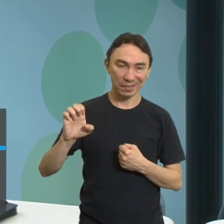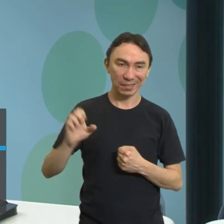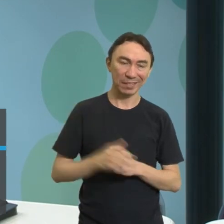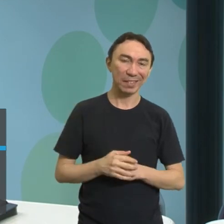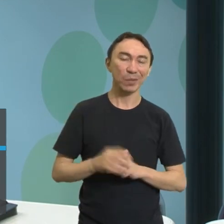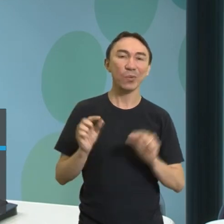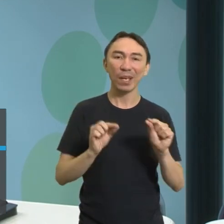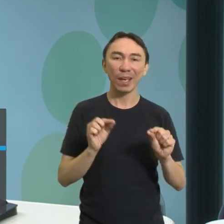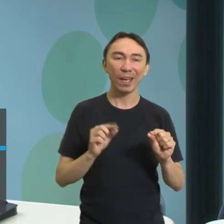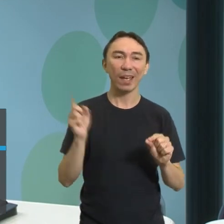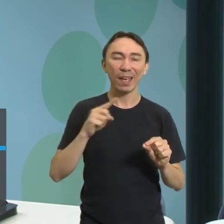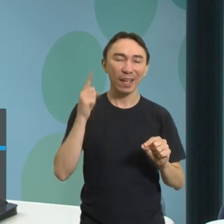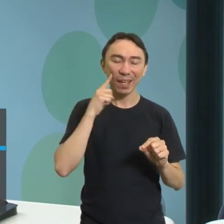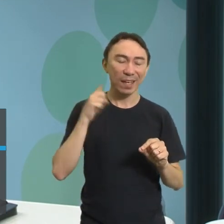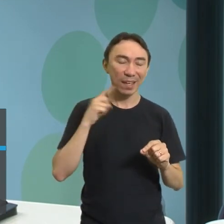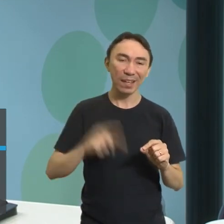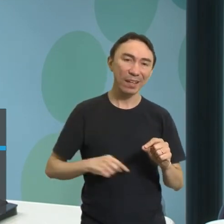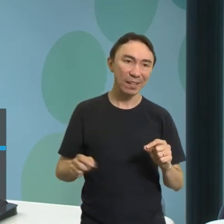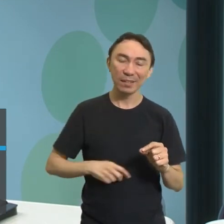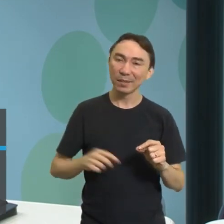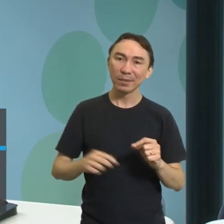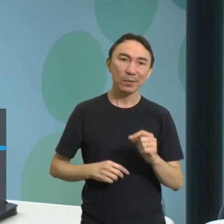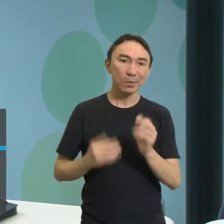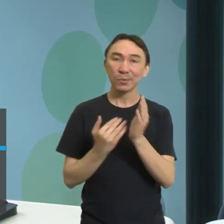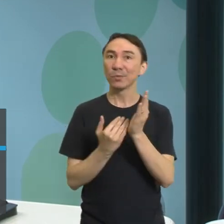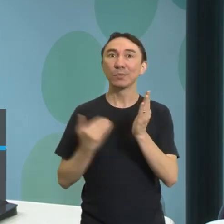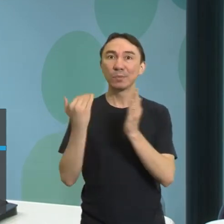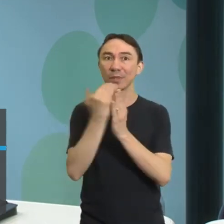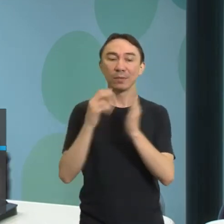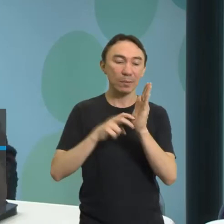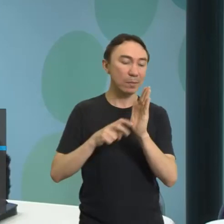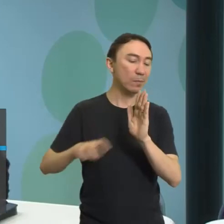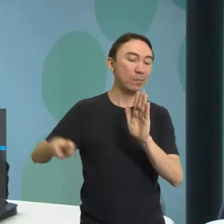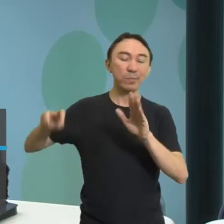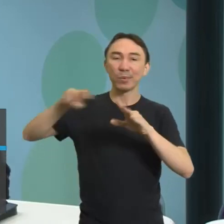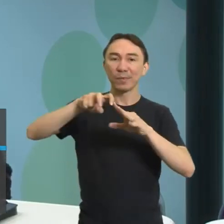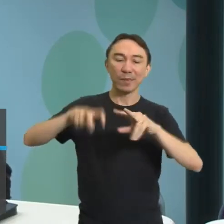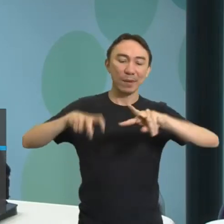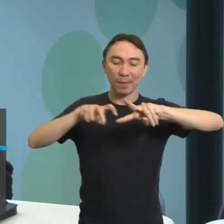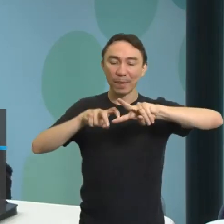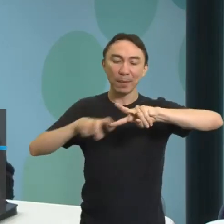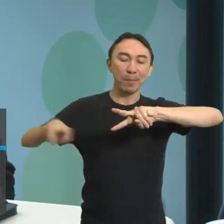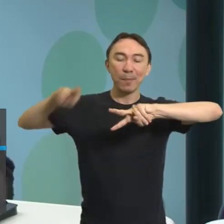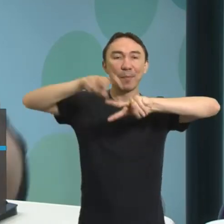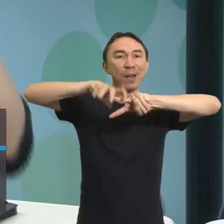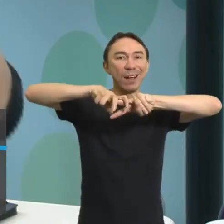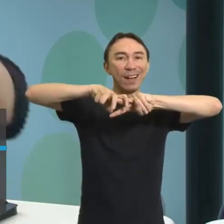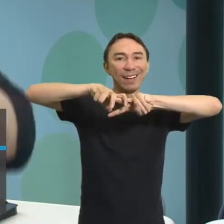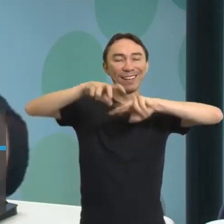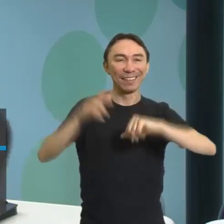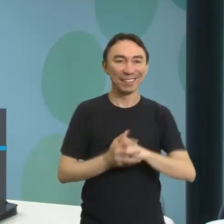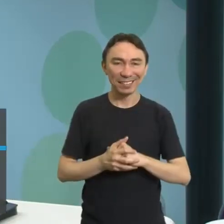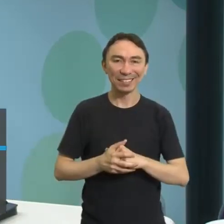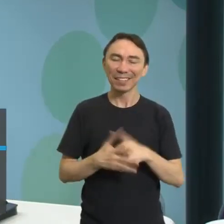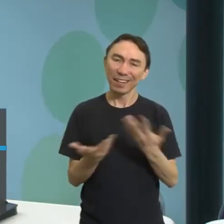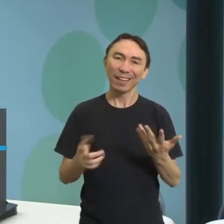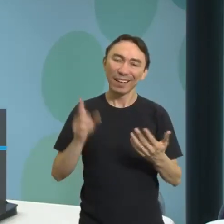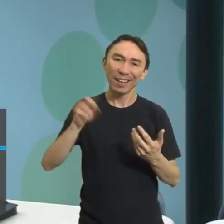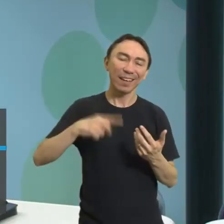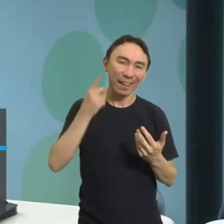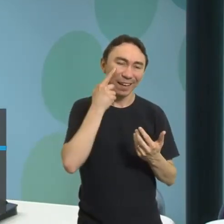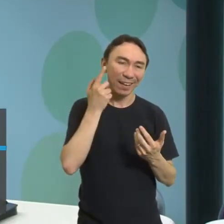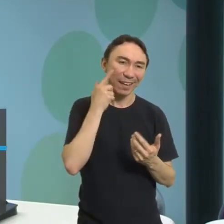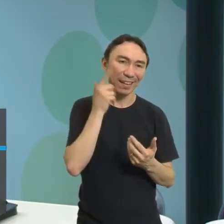subir. Nesse contexto, pular um galho ou toco de árvore, exatamente. Então, esses animais, eles se elevam, sobem,